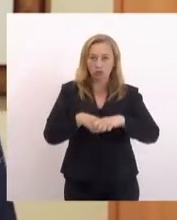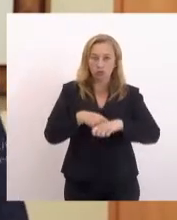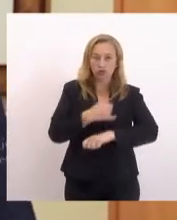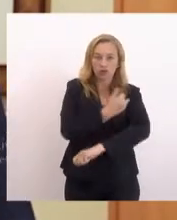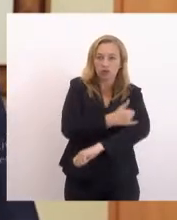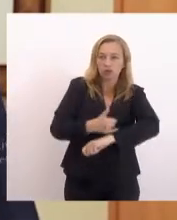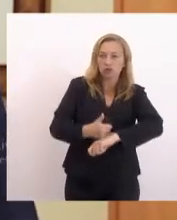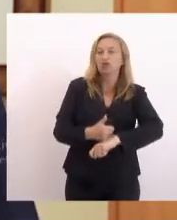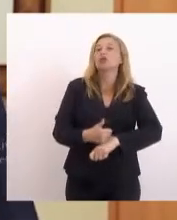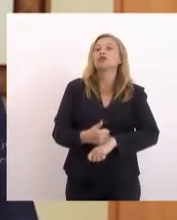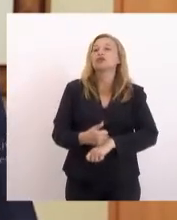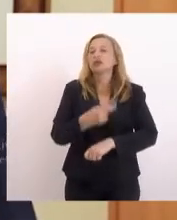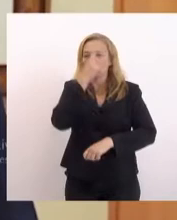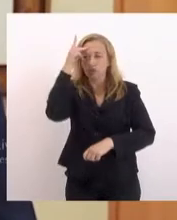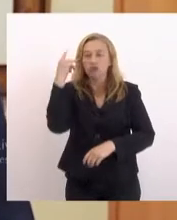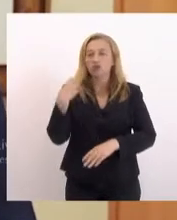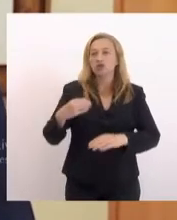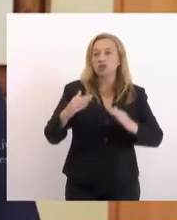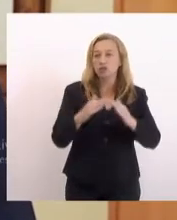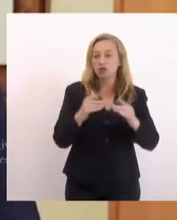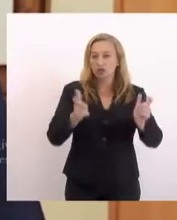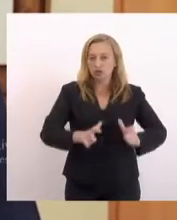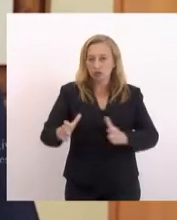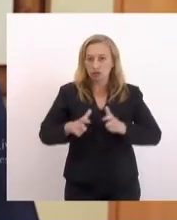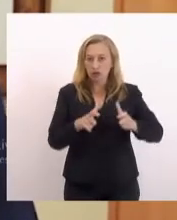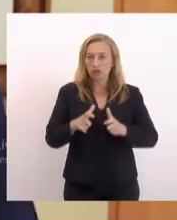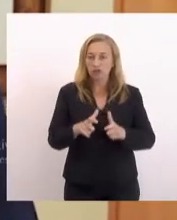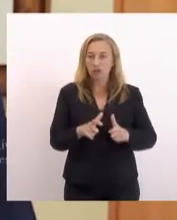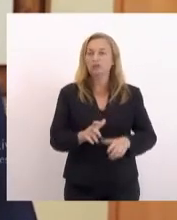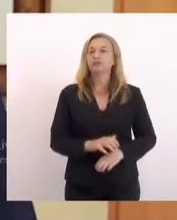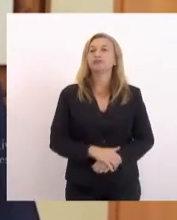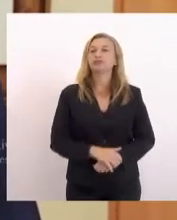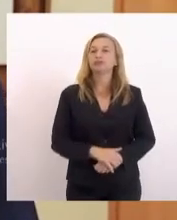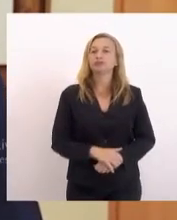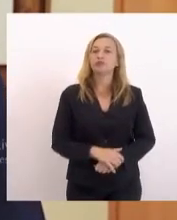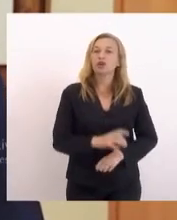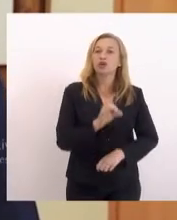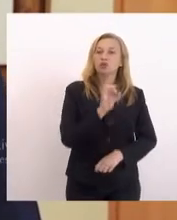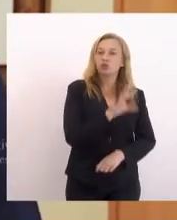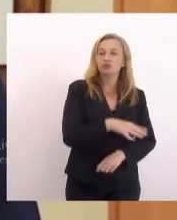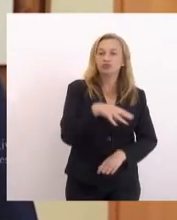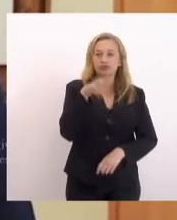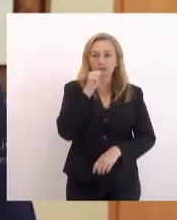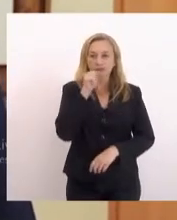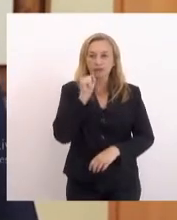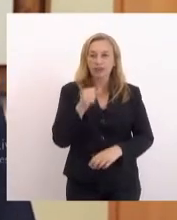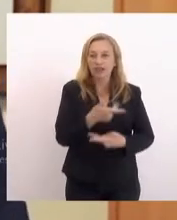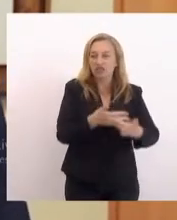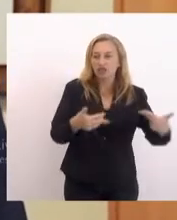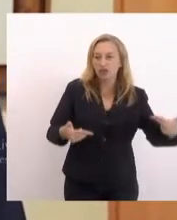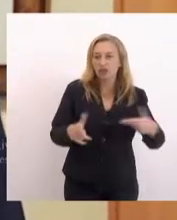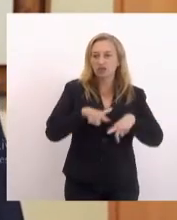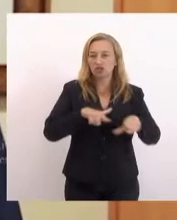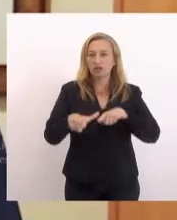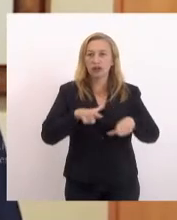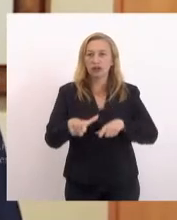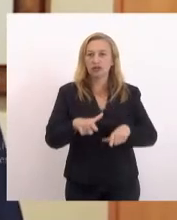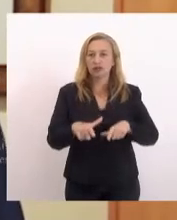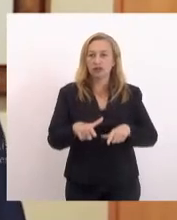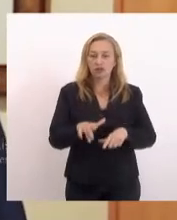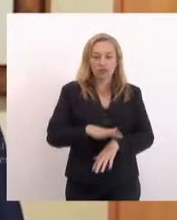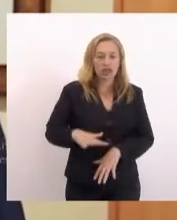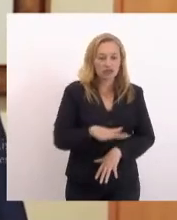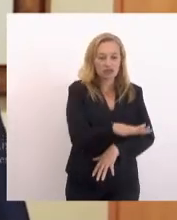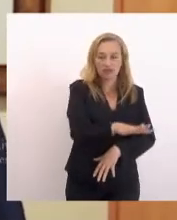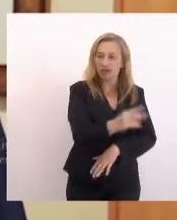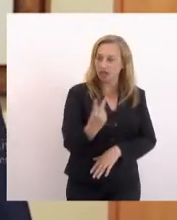os moradores dessas regiões. Somente no último sábado, levamos diversos serviços aos moradores das duas comunidades.